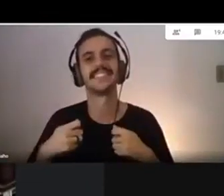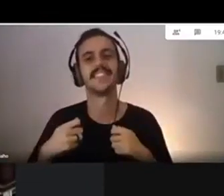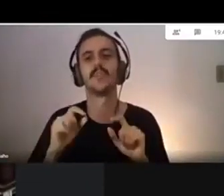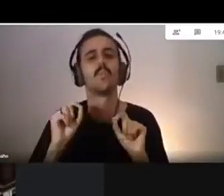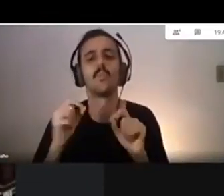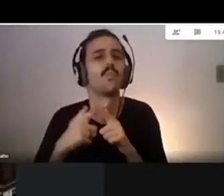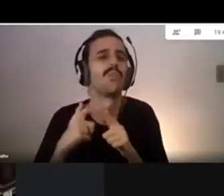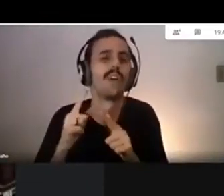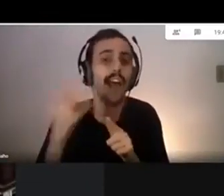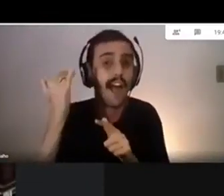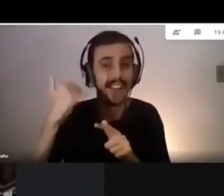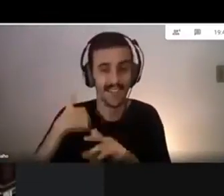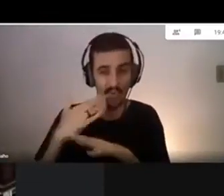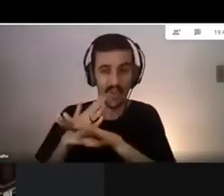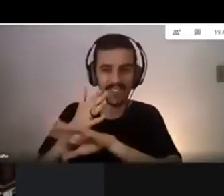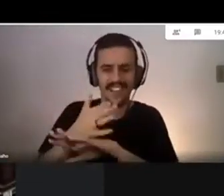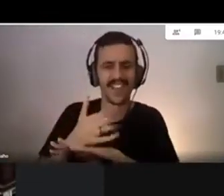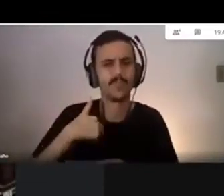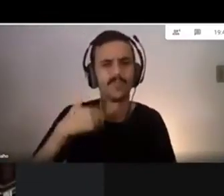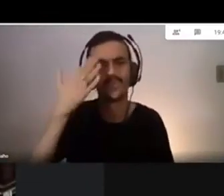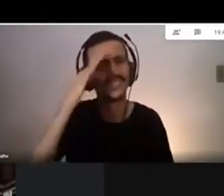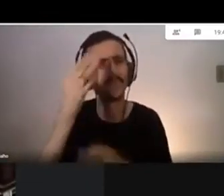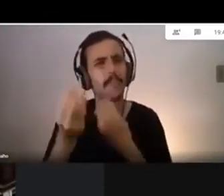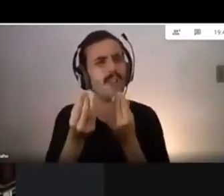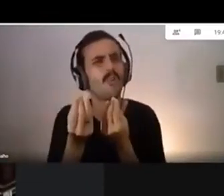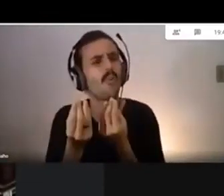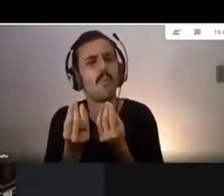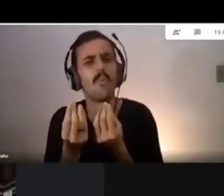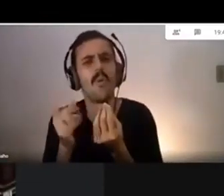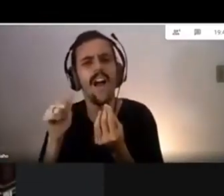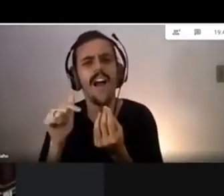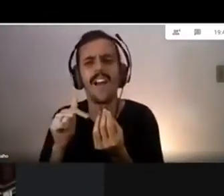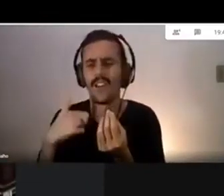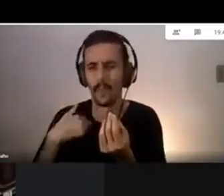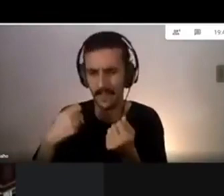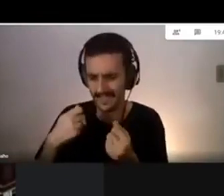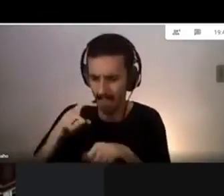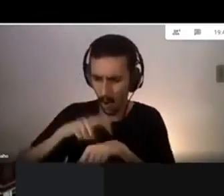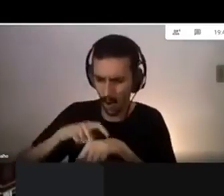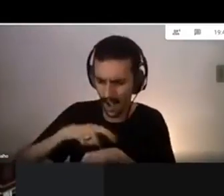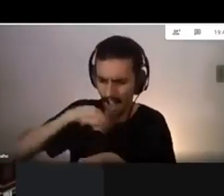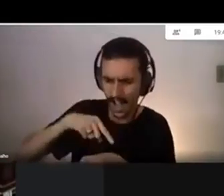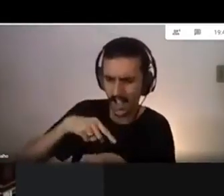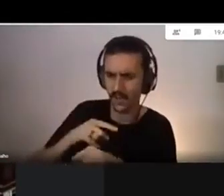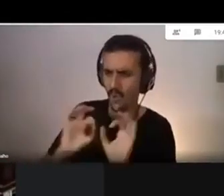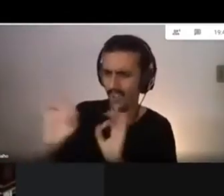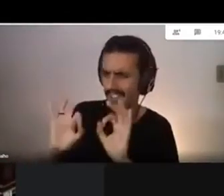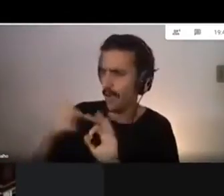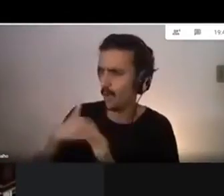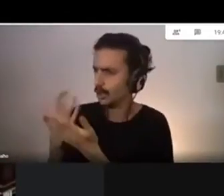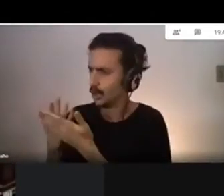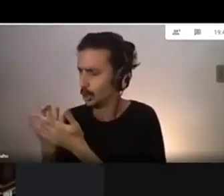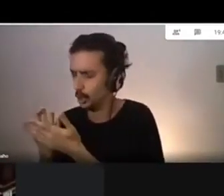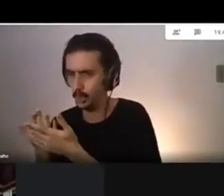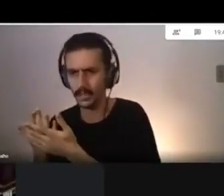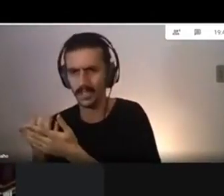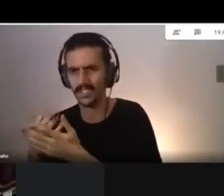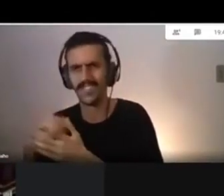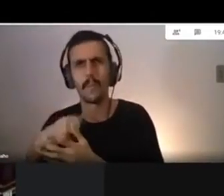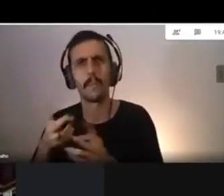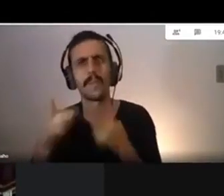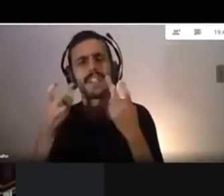sistema da universidade, né? Questão de se ajustar com estudos, biblioteca, cada biblioteca num pedaço do